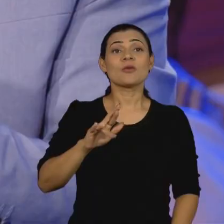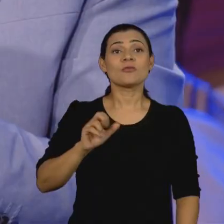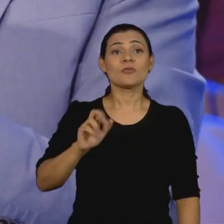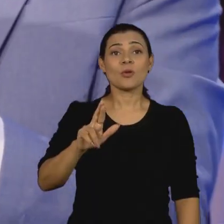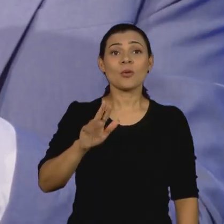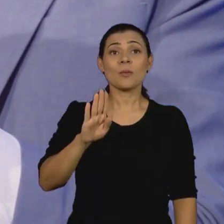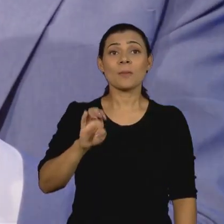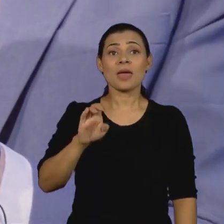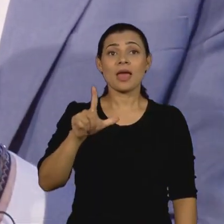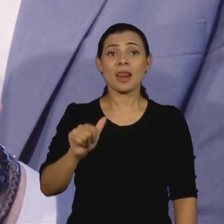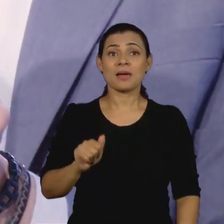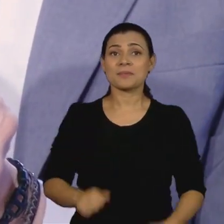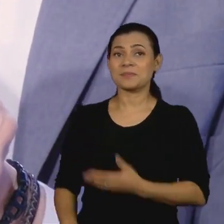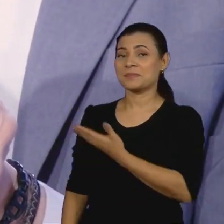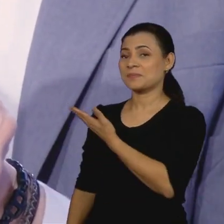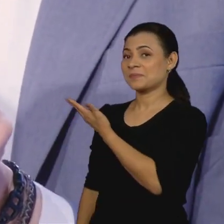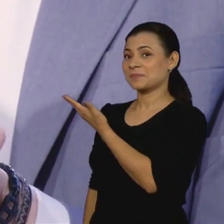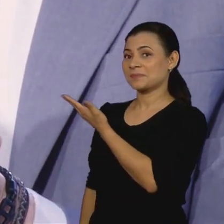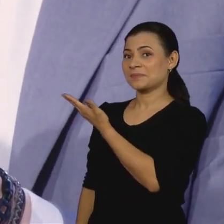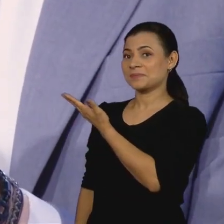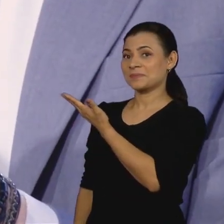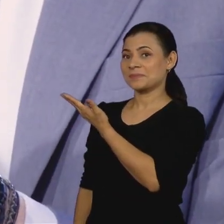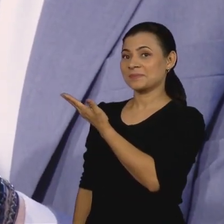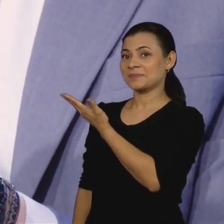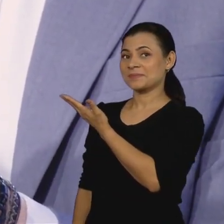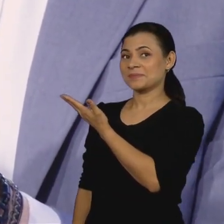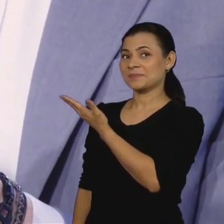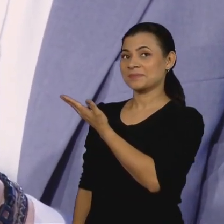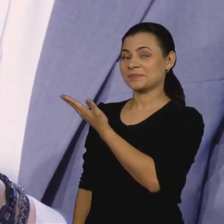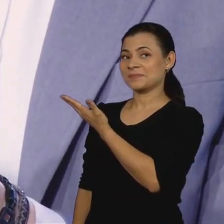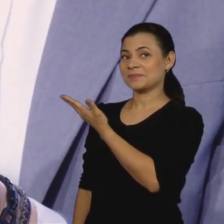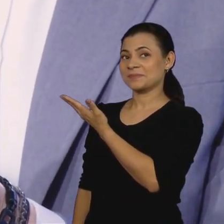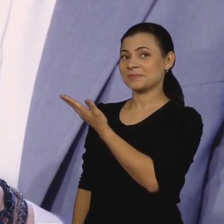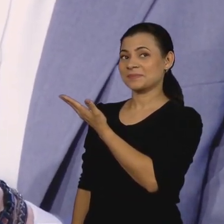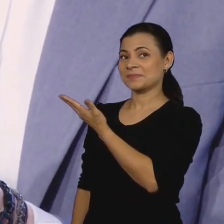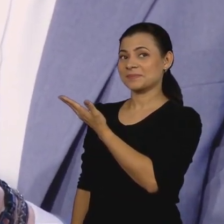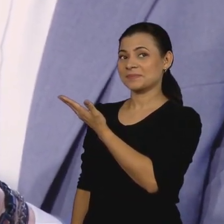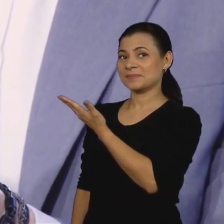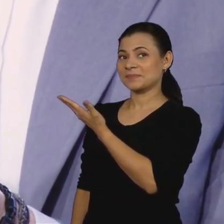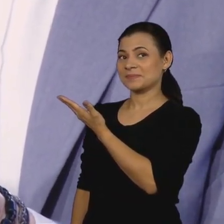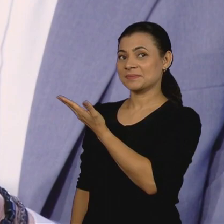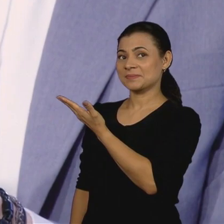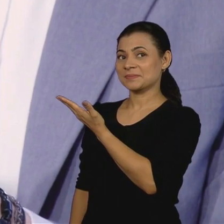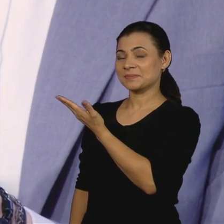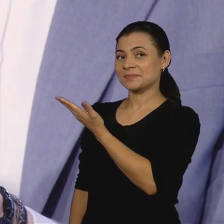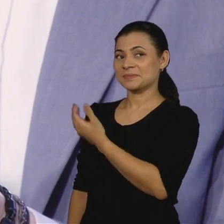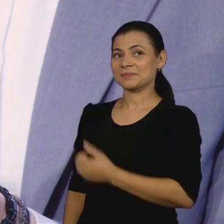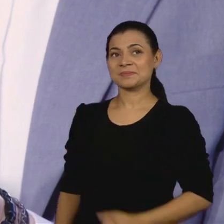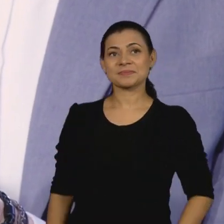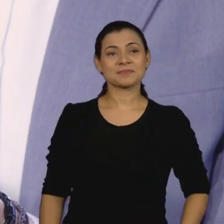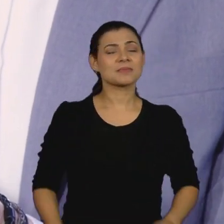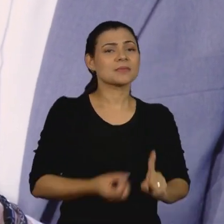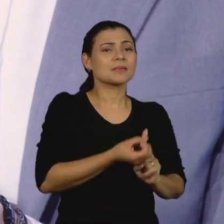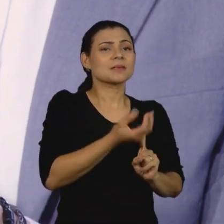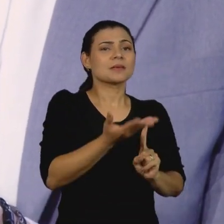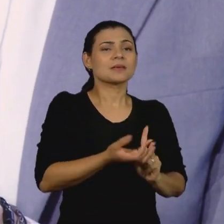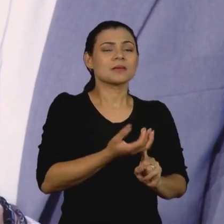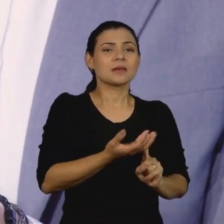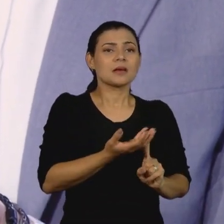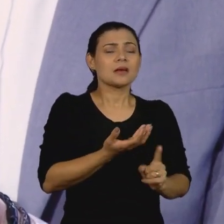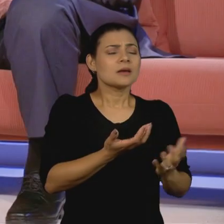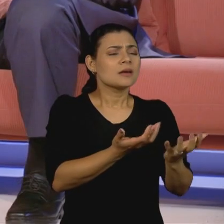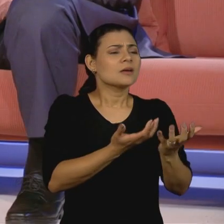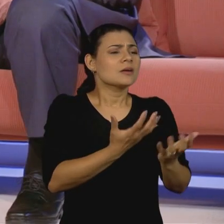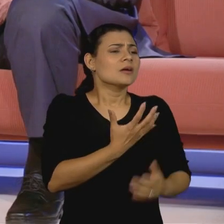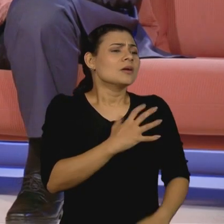Espanca. Flor Bela Espanca. Olha que coisa linda esse poema. Eu quero amar,